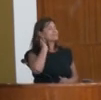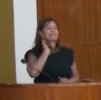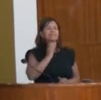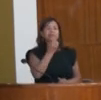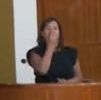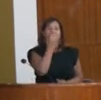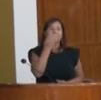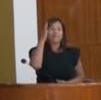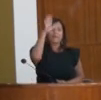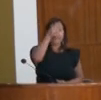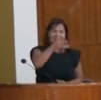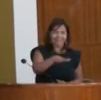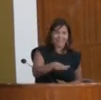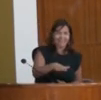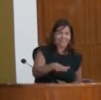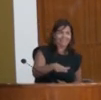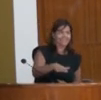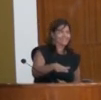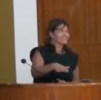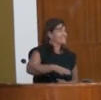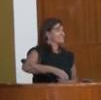Gente, boa tarde.